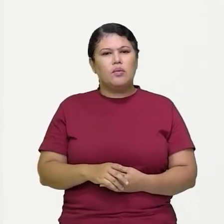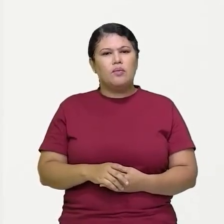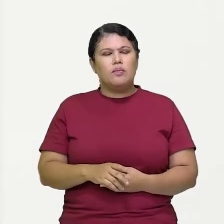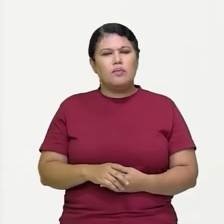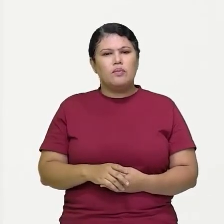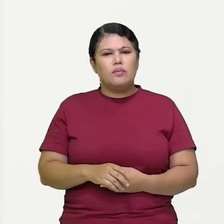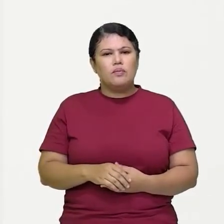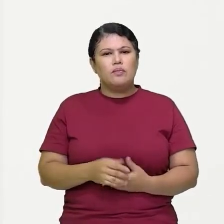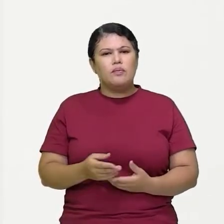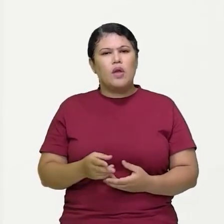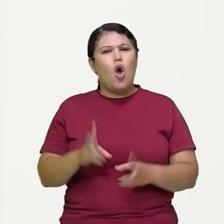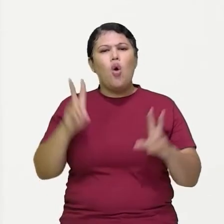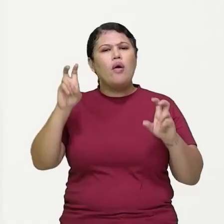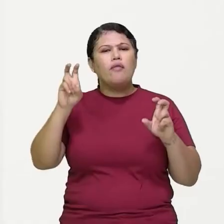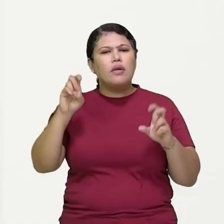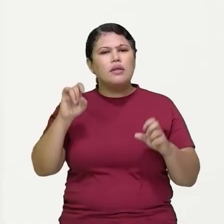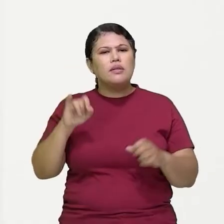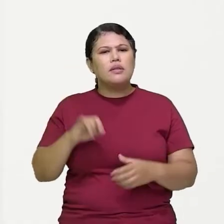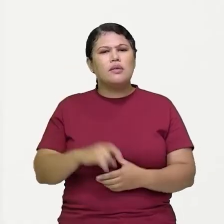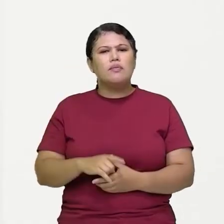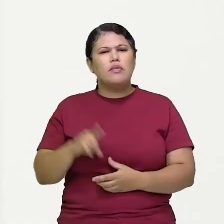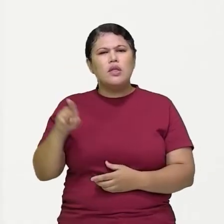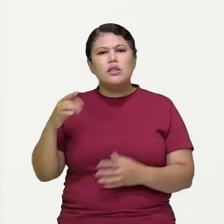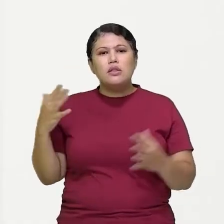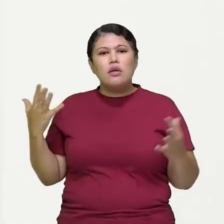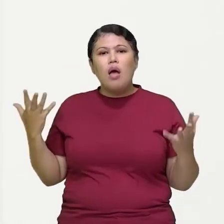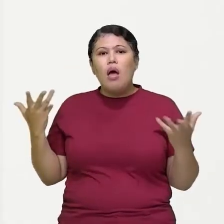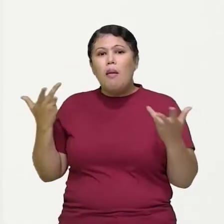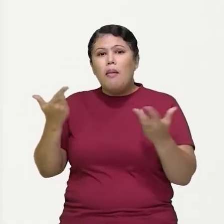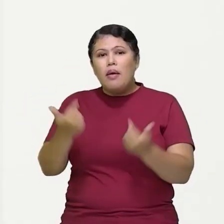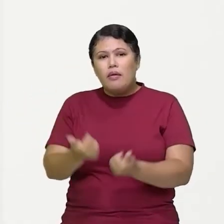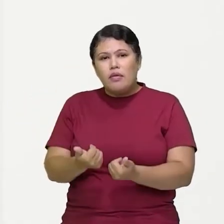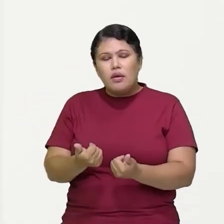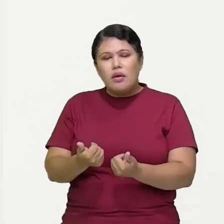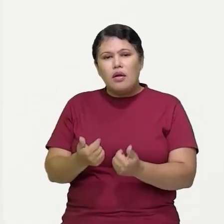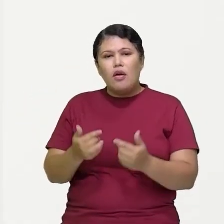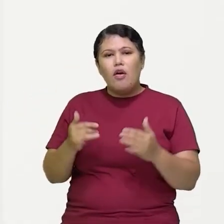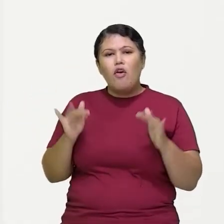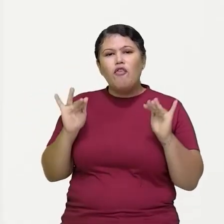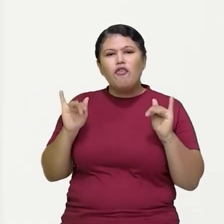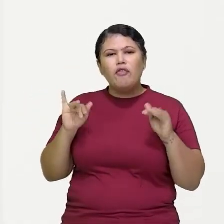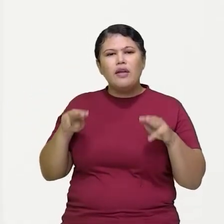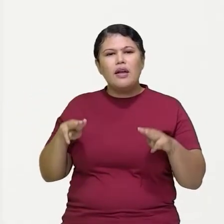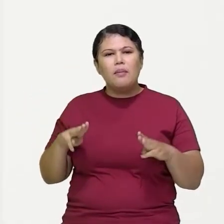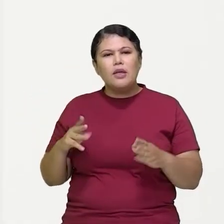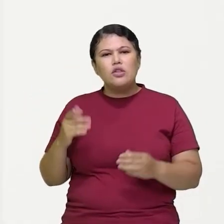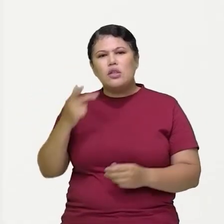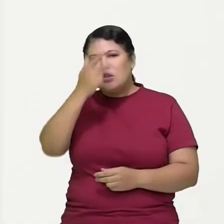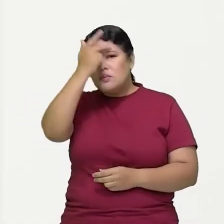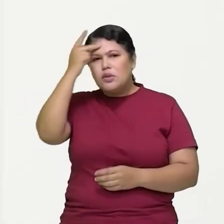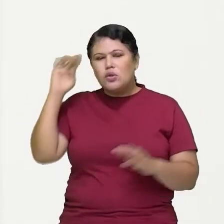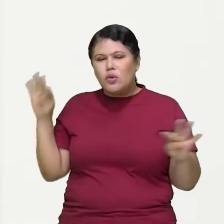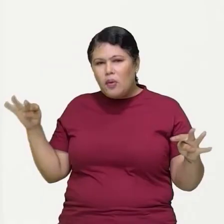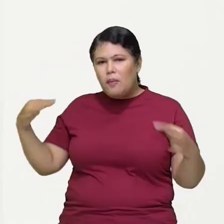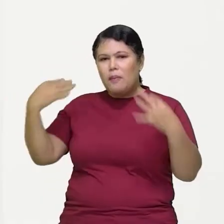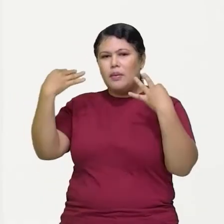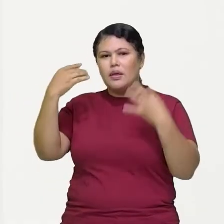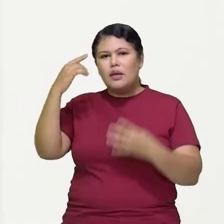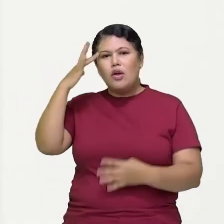Vamos lá. Isso não é uma maravilha? Finalmente, as pessoas começaram